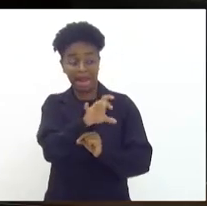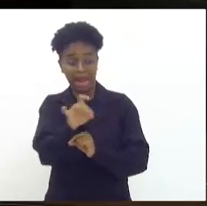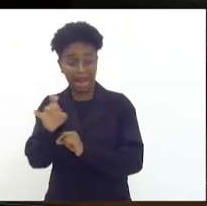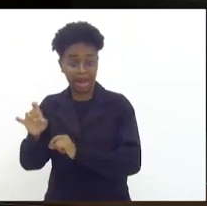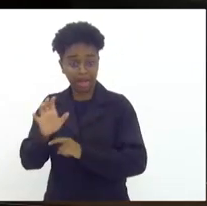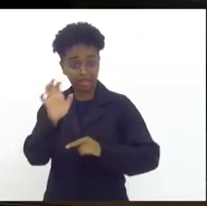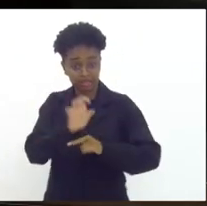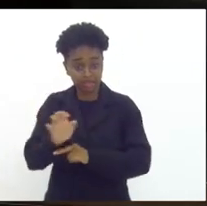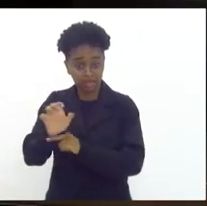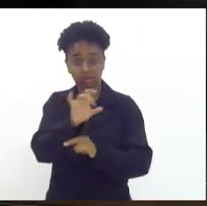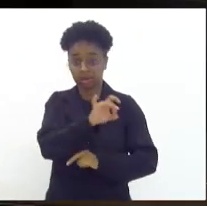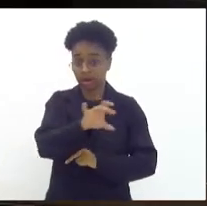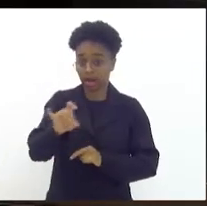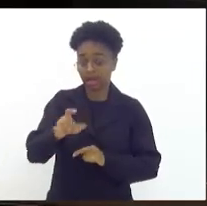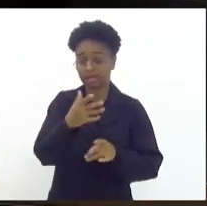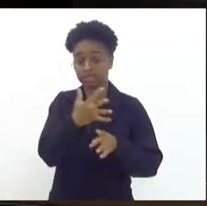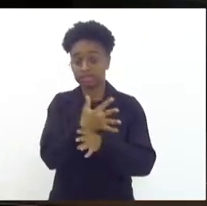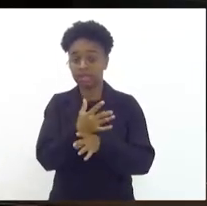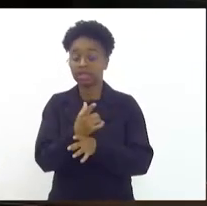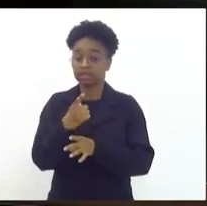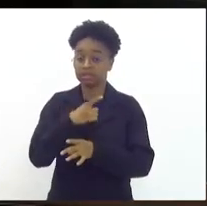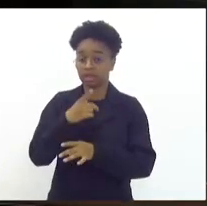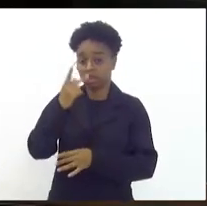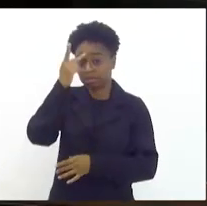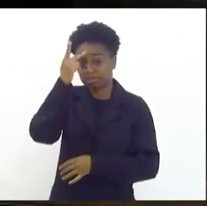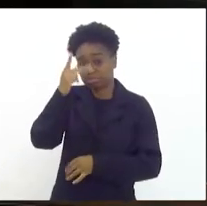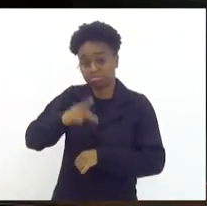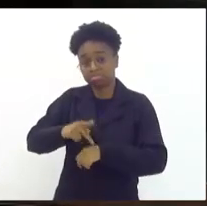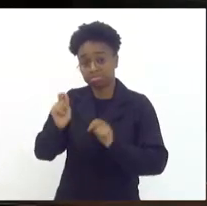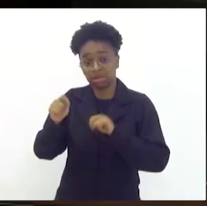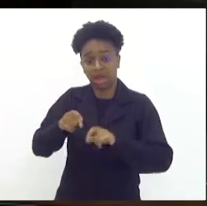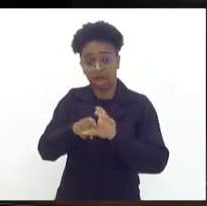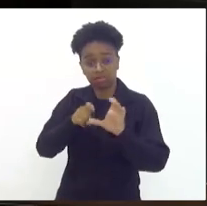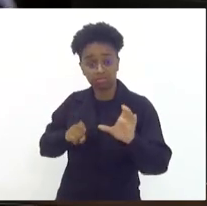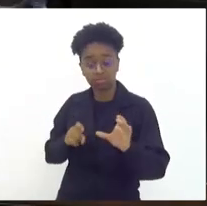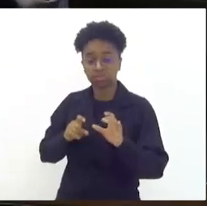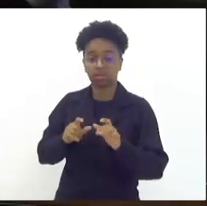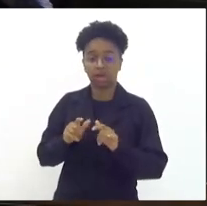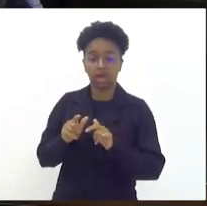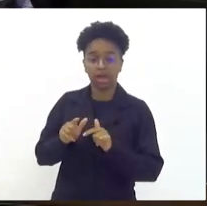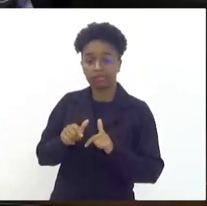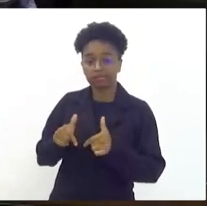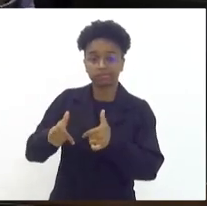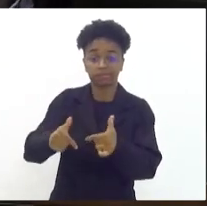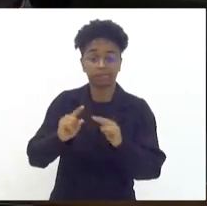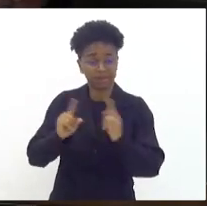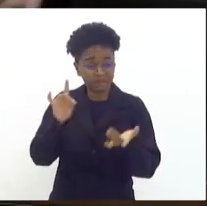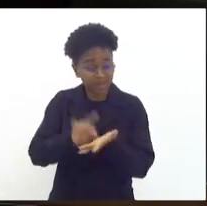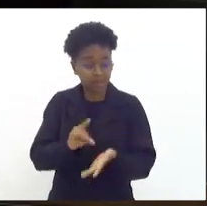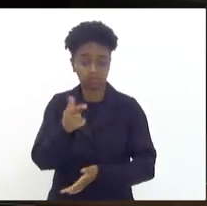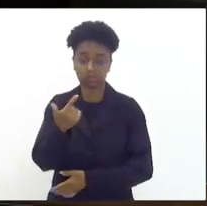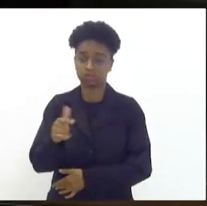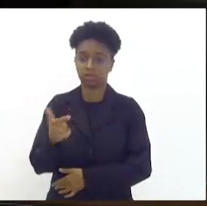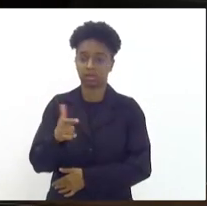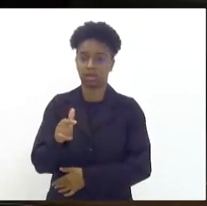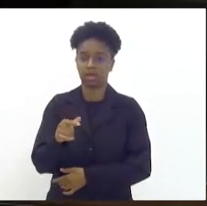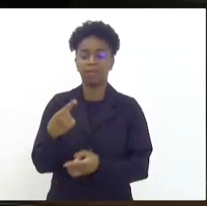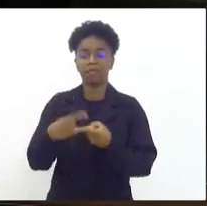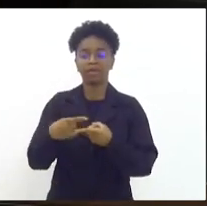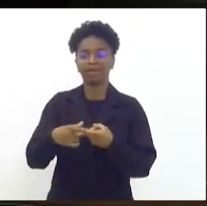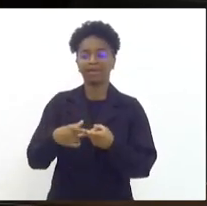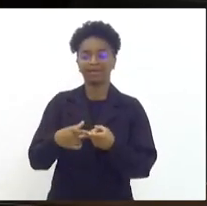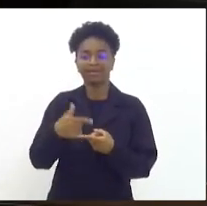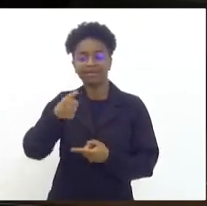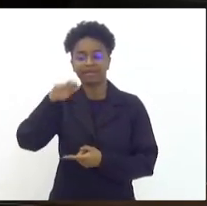reduzir ou aumentar as suas alíquotas em relação a alíquota de referência mas na prática não terão porque quem vai ter coragem